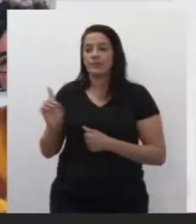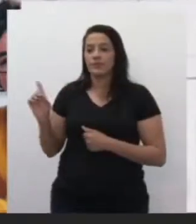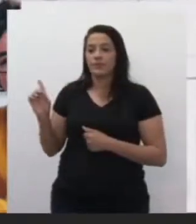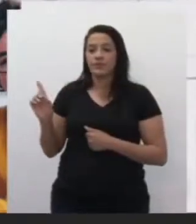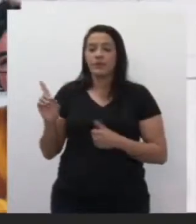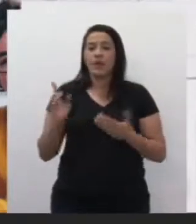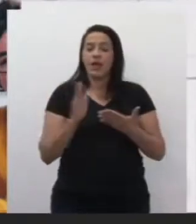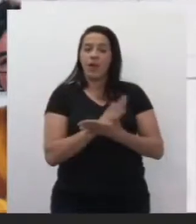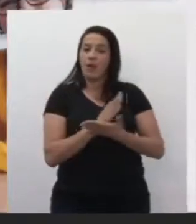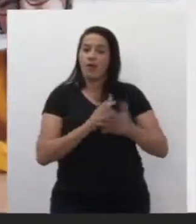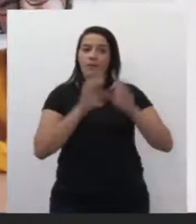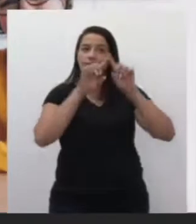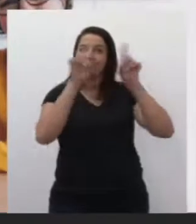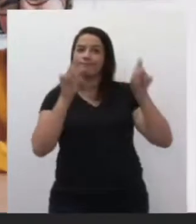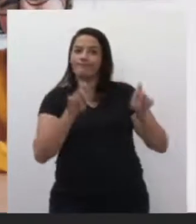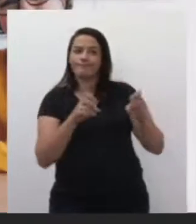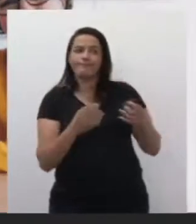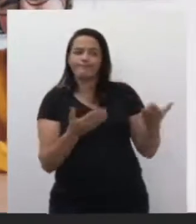do Descomplica, tá?